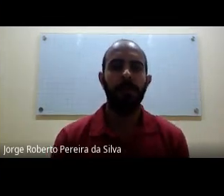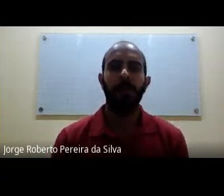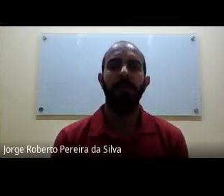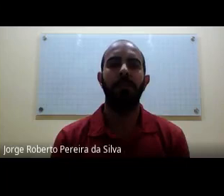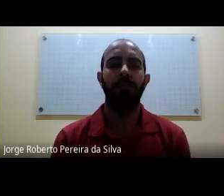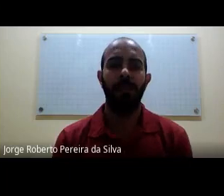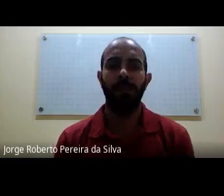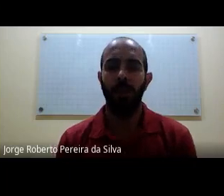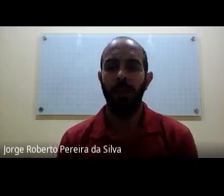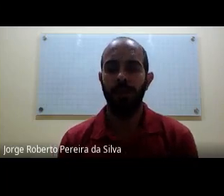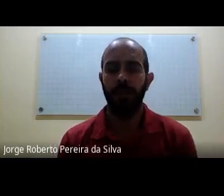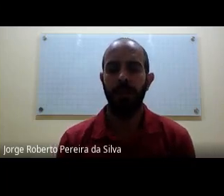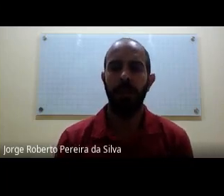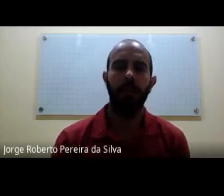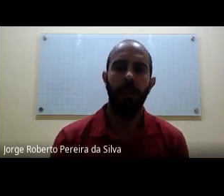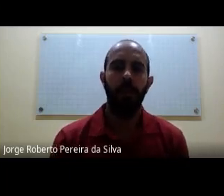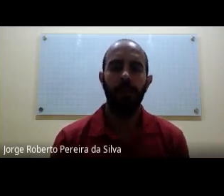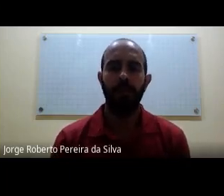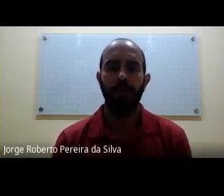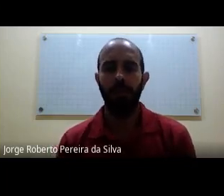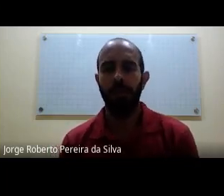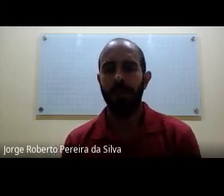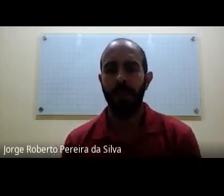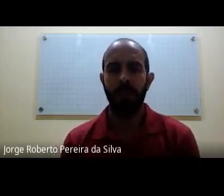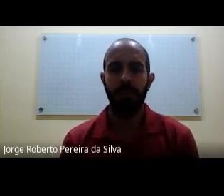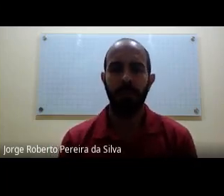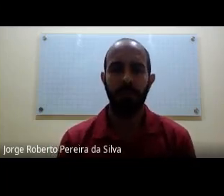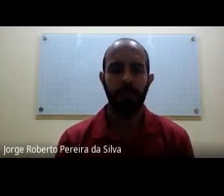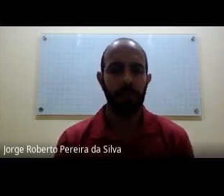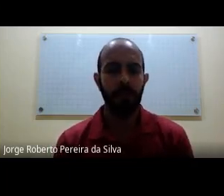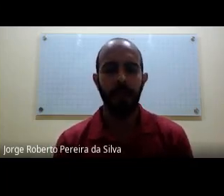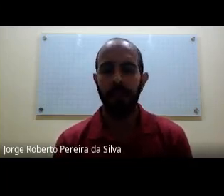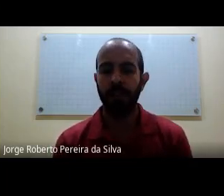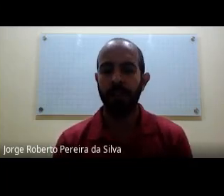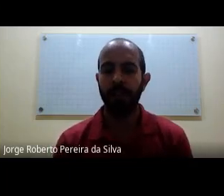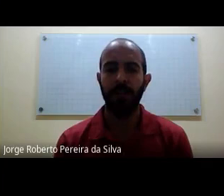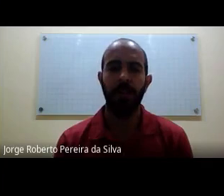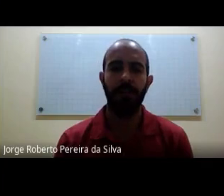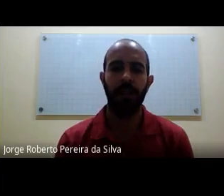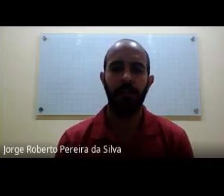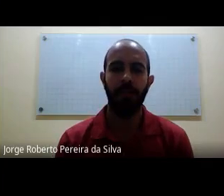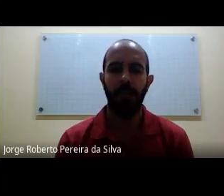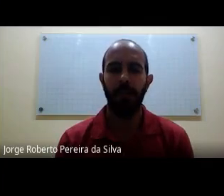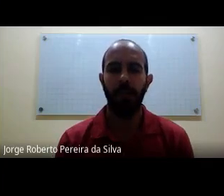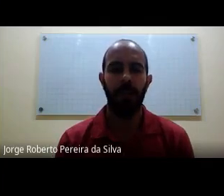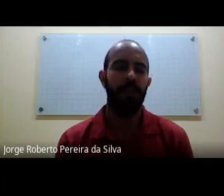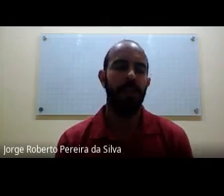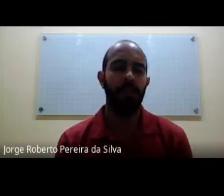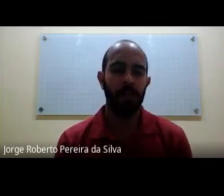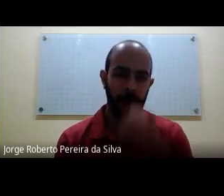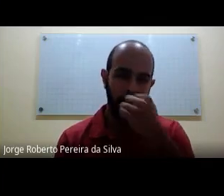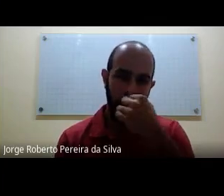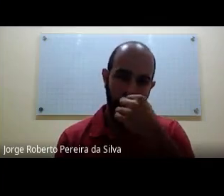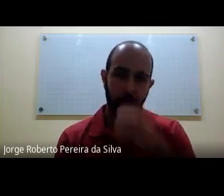de força sobre espiras de corrente. Então, no nosso encontro passado, a gente tinha visualizado, a gente